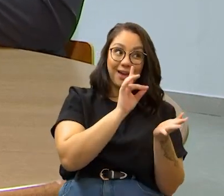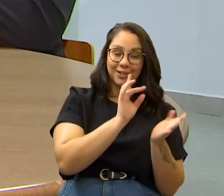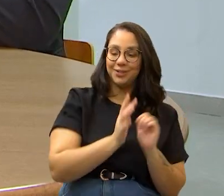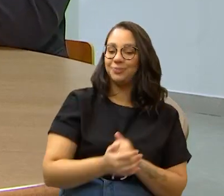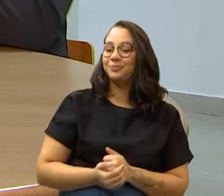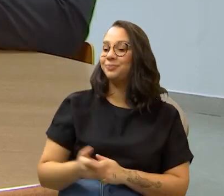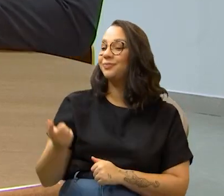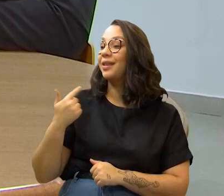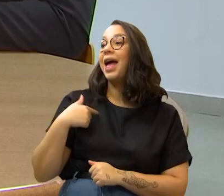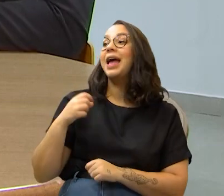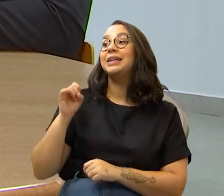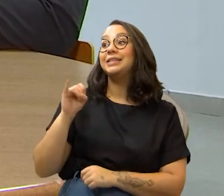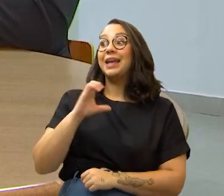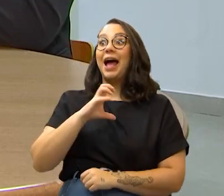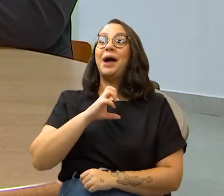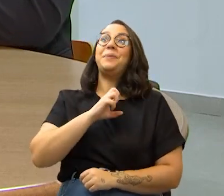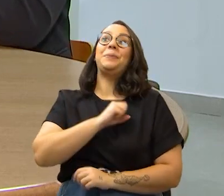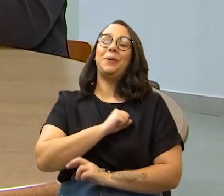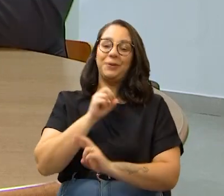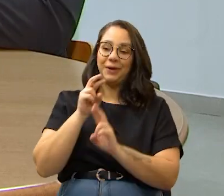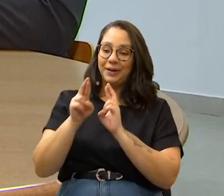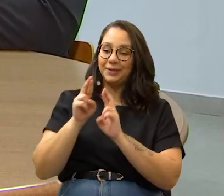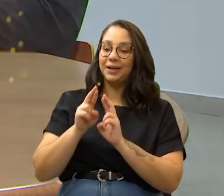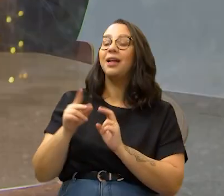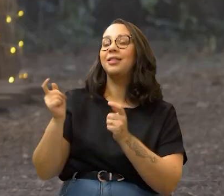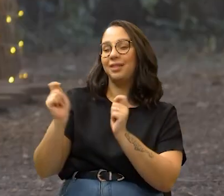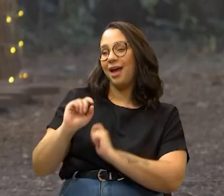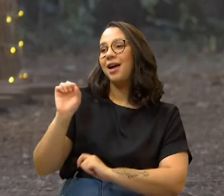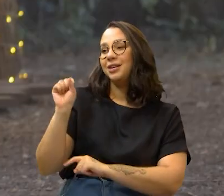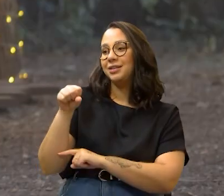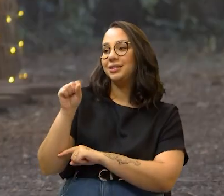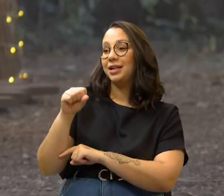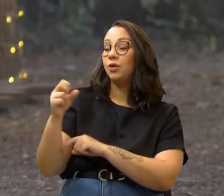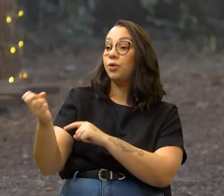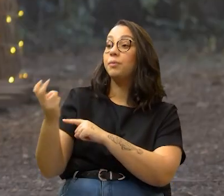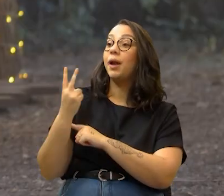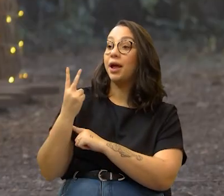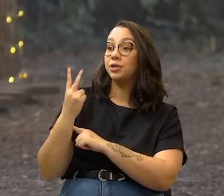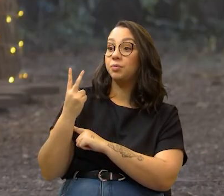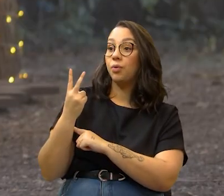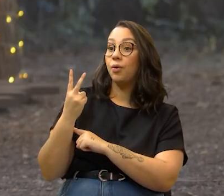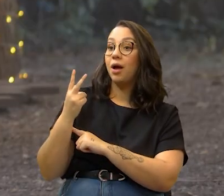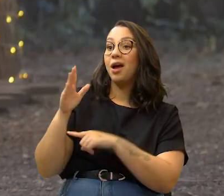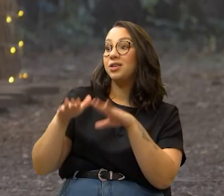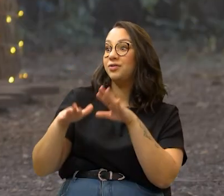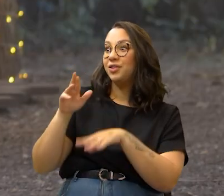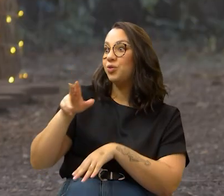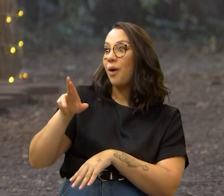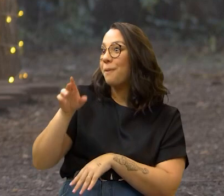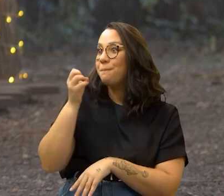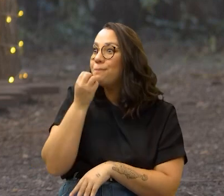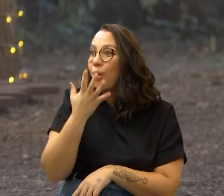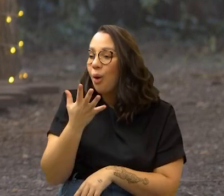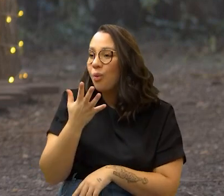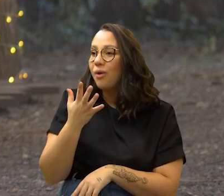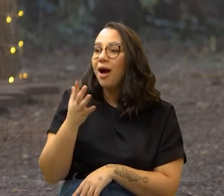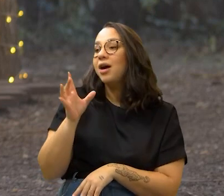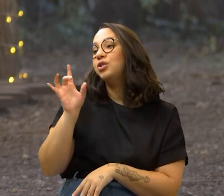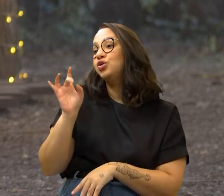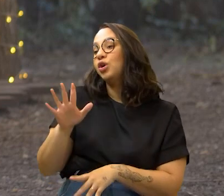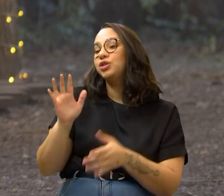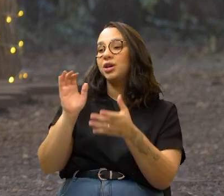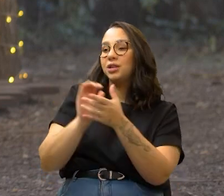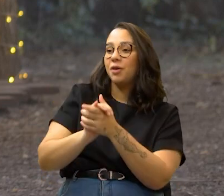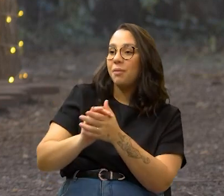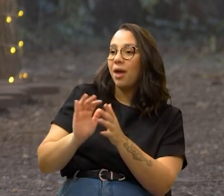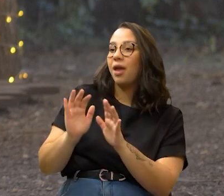falar. Desde que exista muito amor no relacionamento, eu acho que vale a pena sim. O empréstimo, ele muitas vezes ele não é visto como algo benéfico. Não